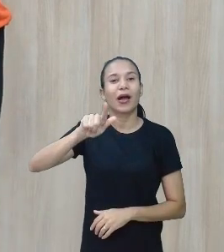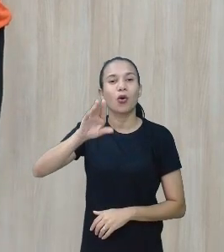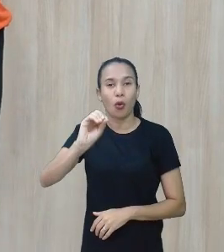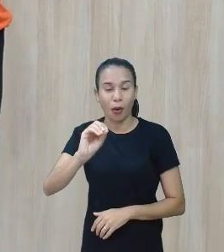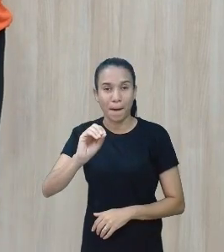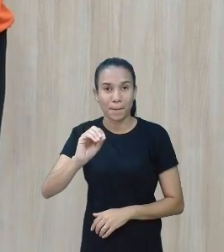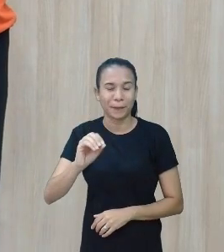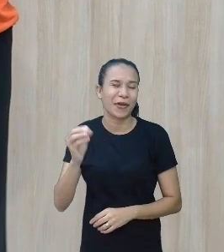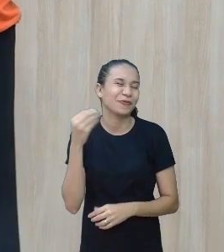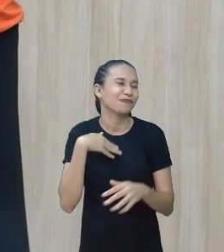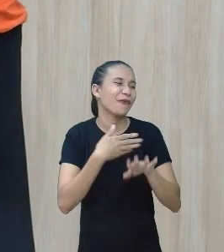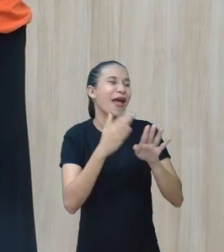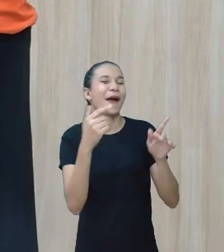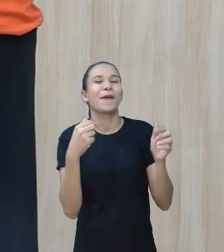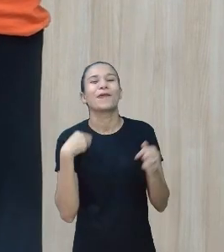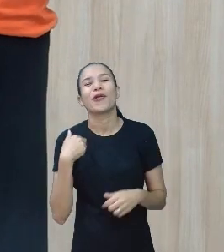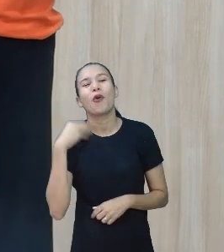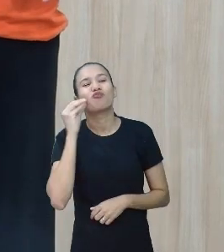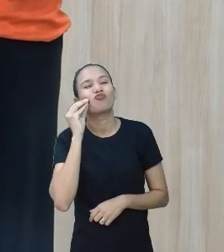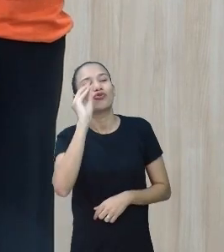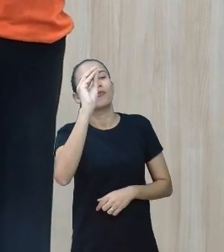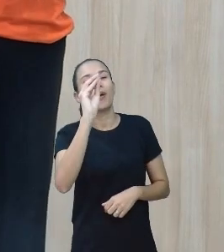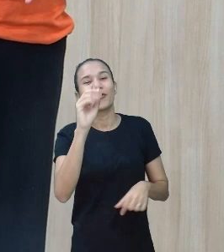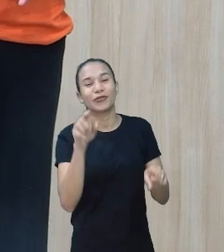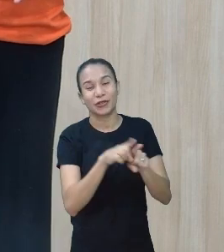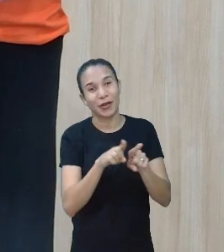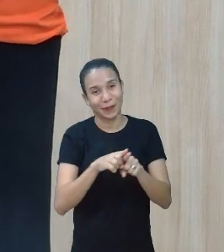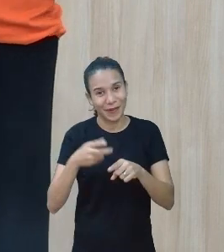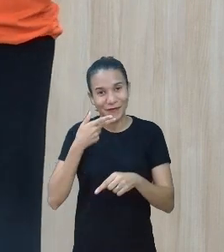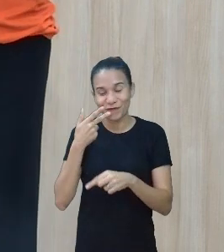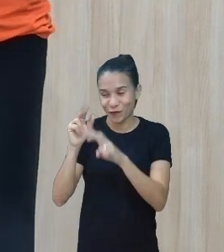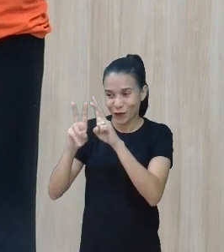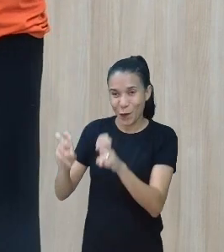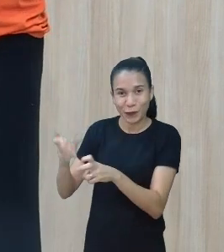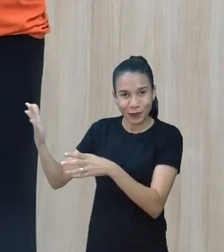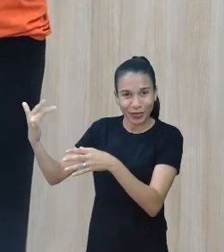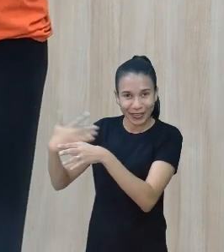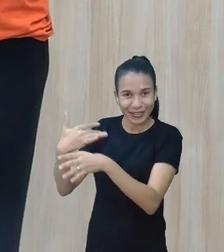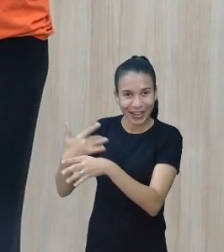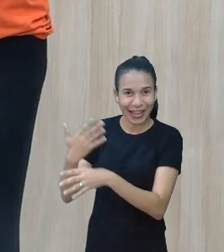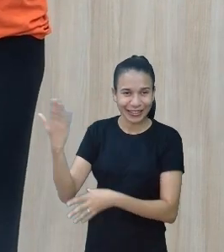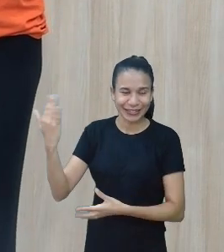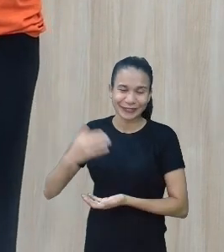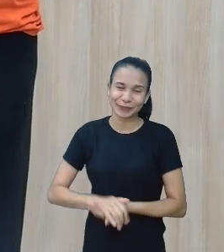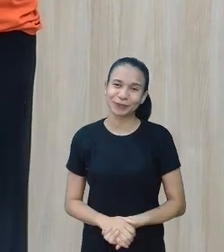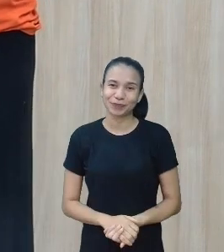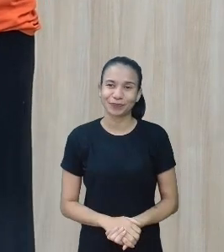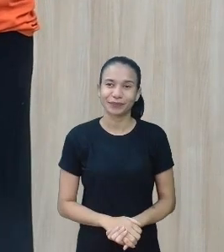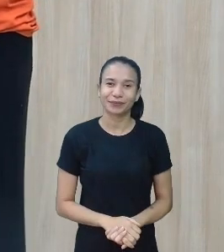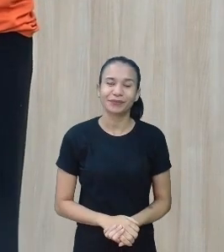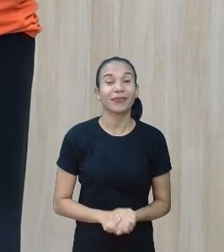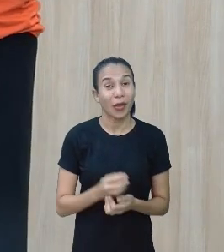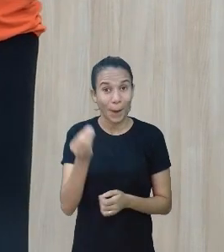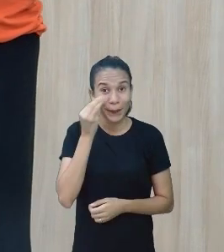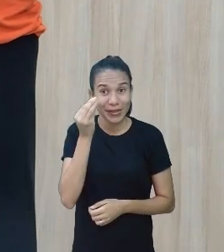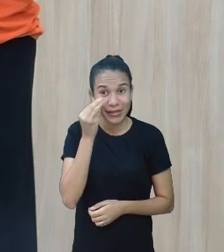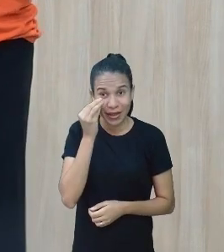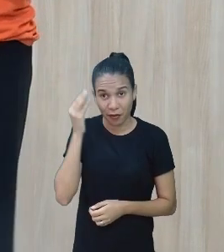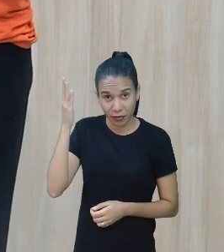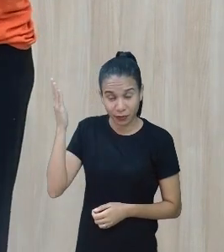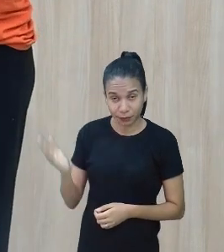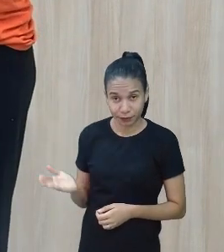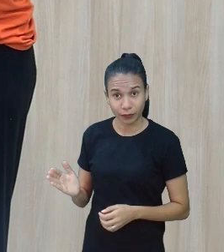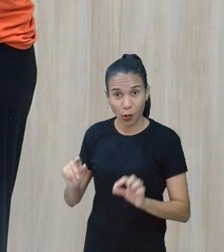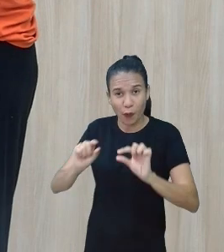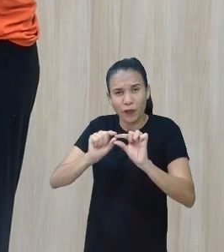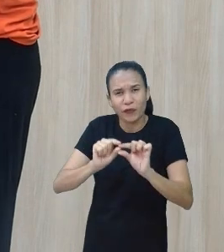filha manda um beijo para ele, e segundo, quando a gente está falando das terras dele, né? Então, gente, observem essa última